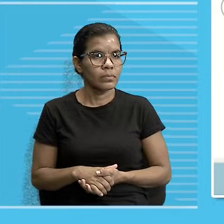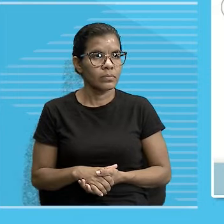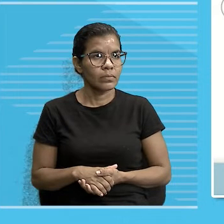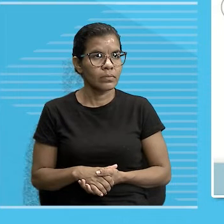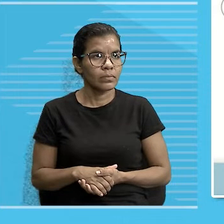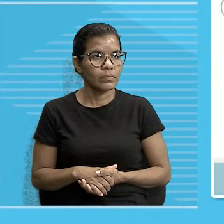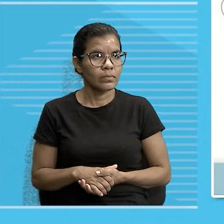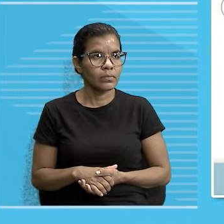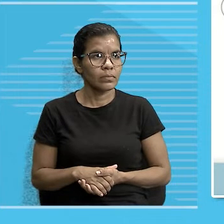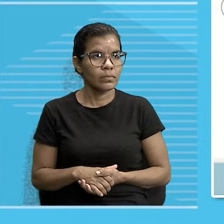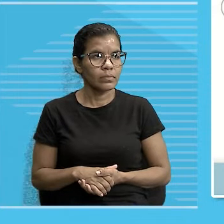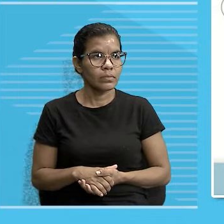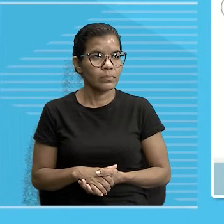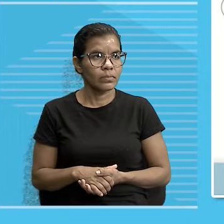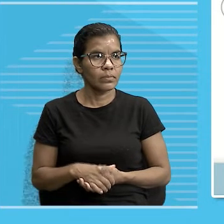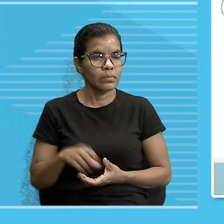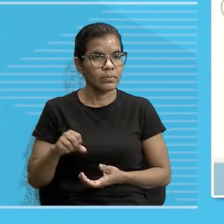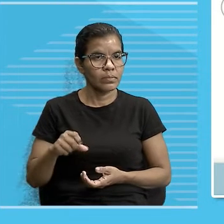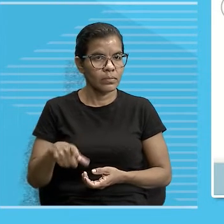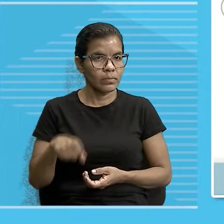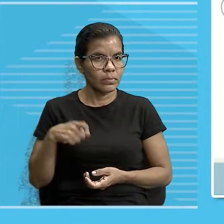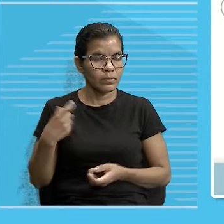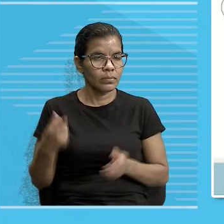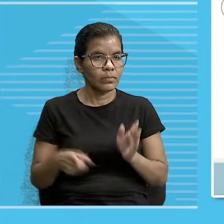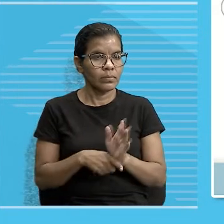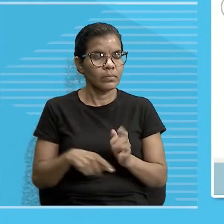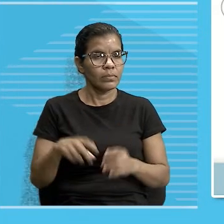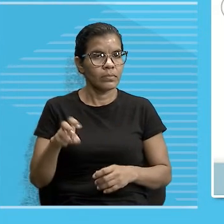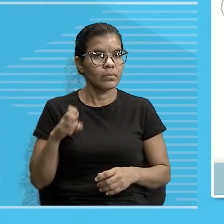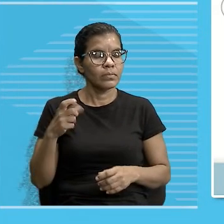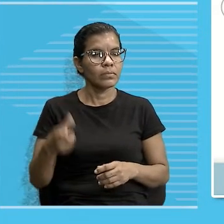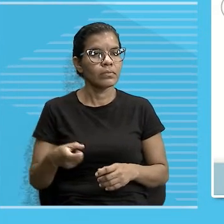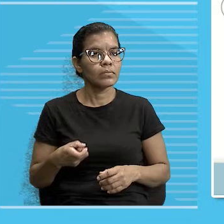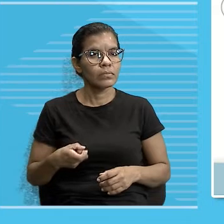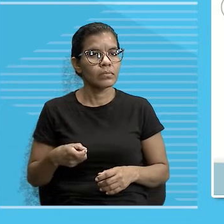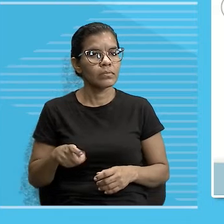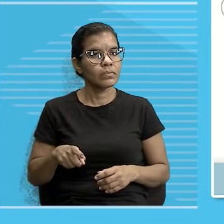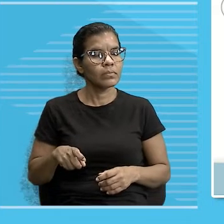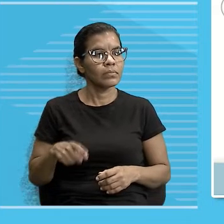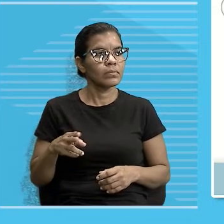Meus anjos, 9x menos 5x,